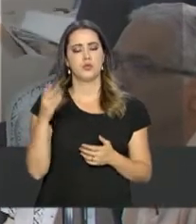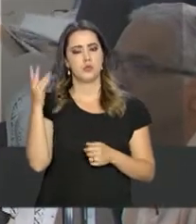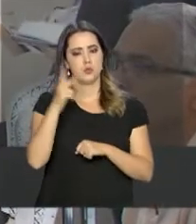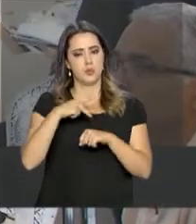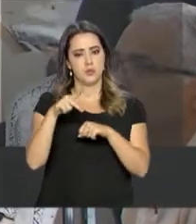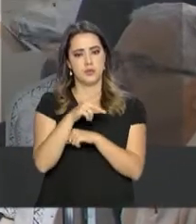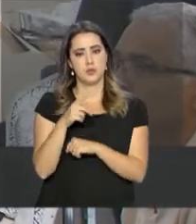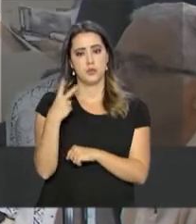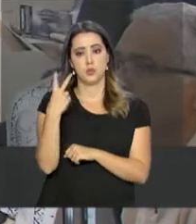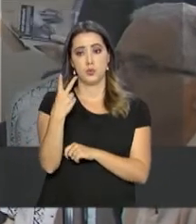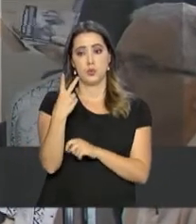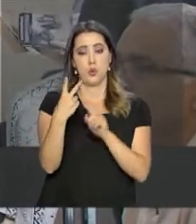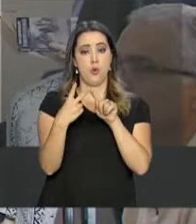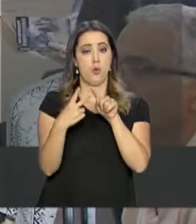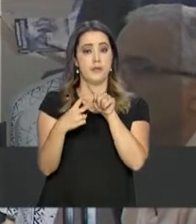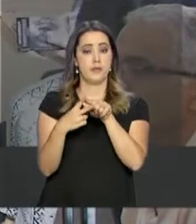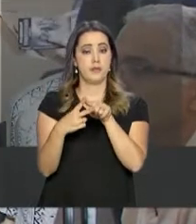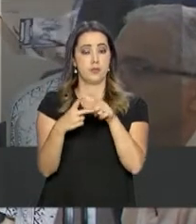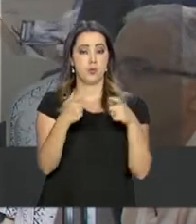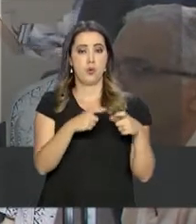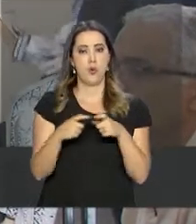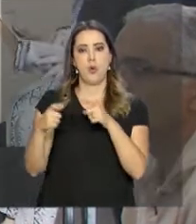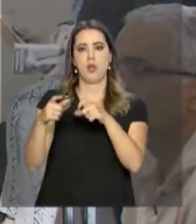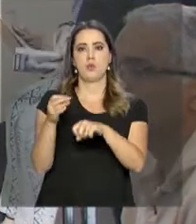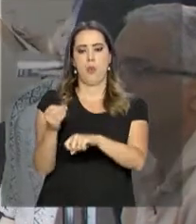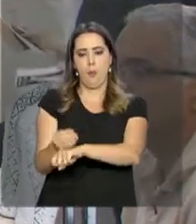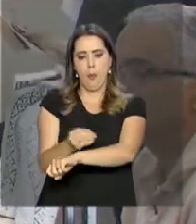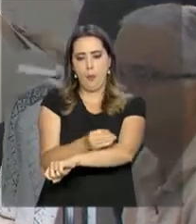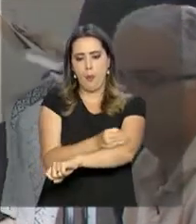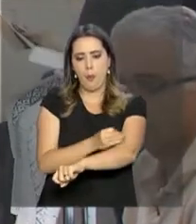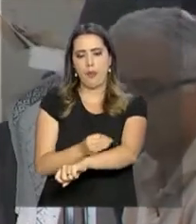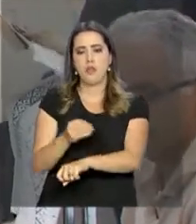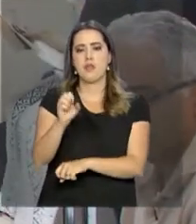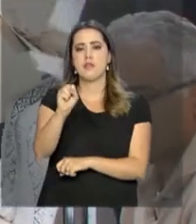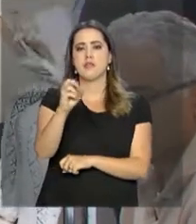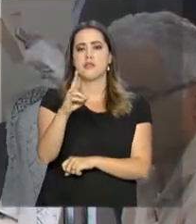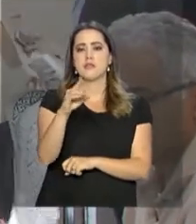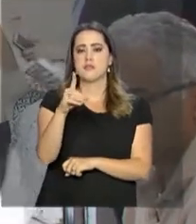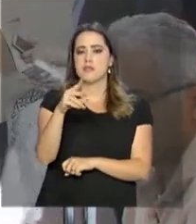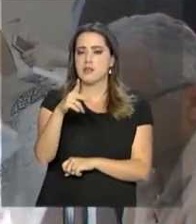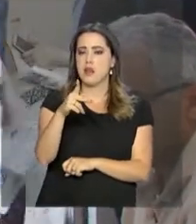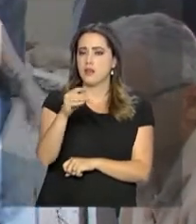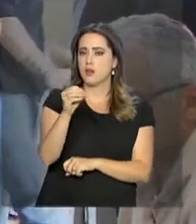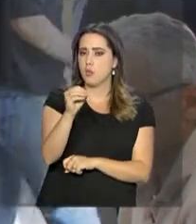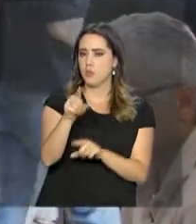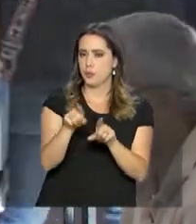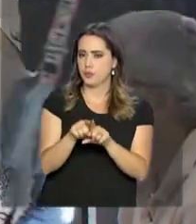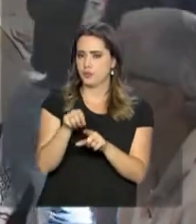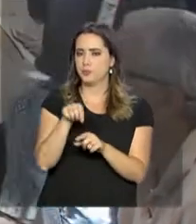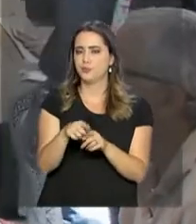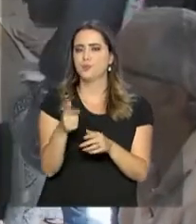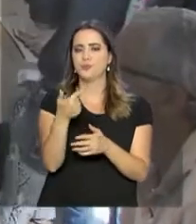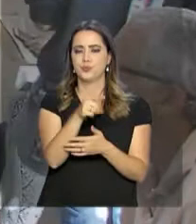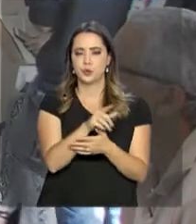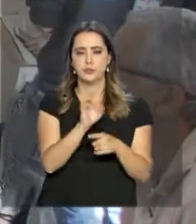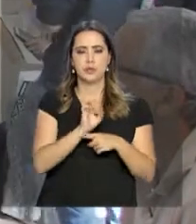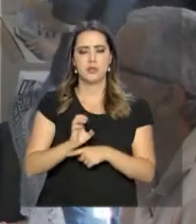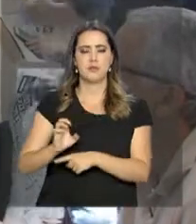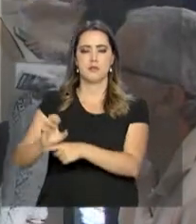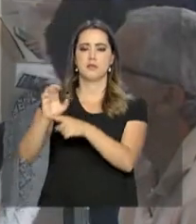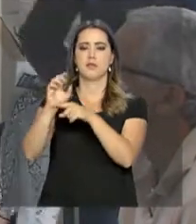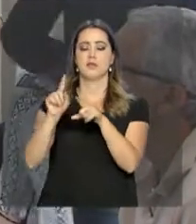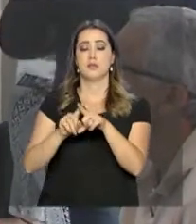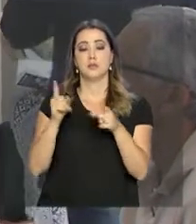dois surtos de sarampo em roraima e amazonas há também registro de casos isolados em outros estados